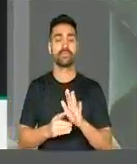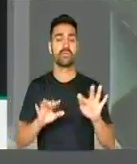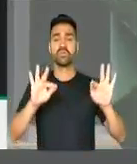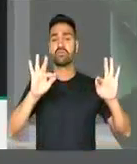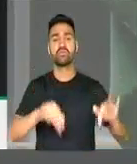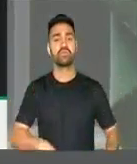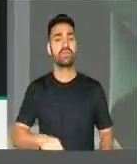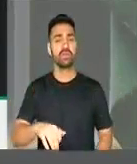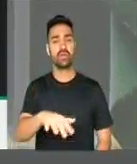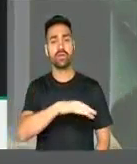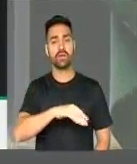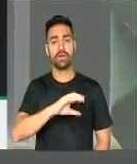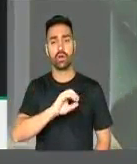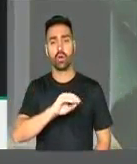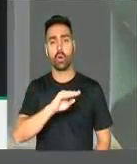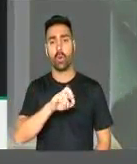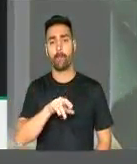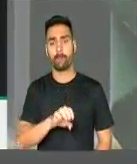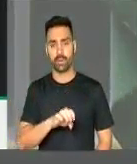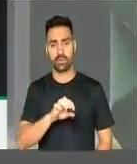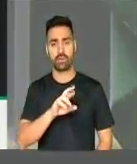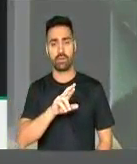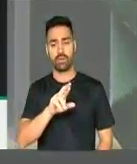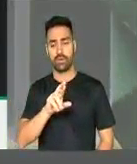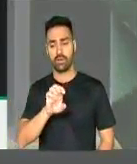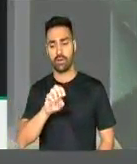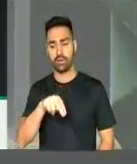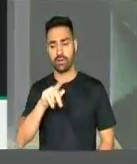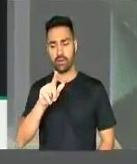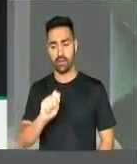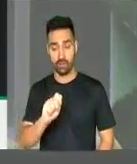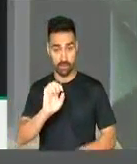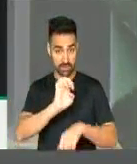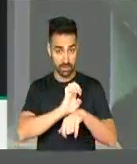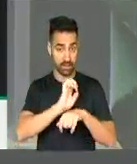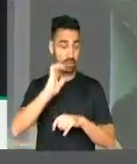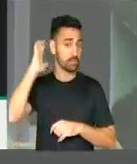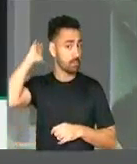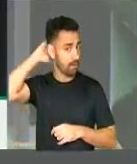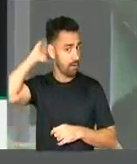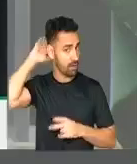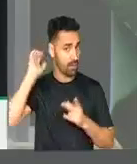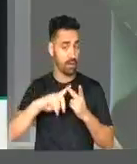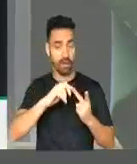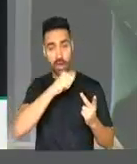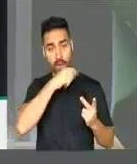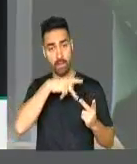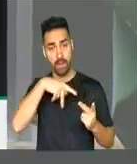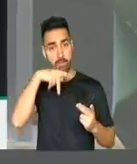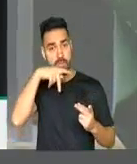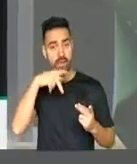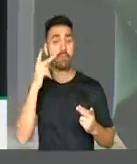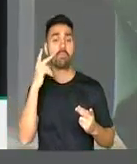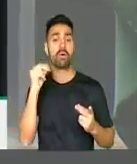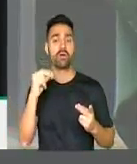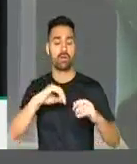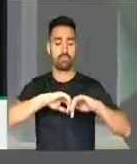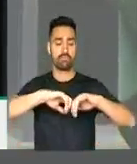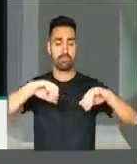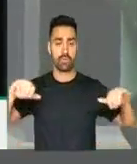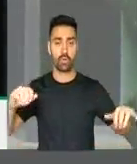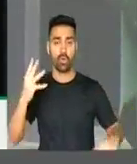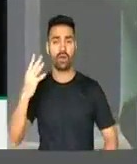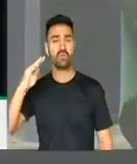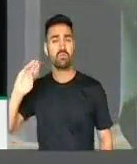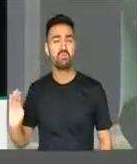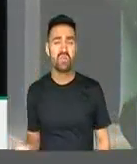Reserva Nacional de Cobre e Associadas, a RENCA, nos estados do Pará e Amapá, para abrir 4